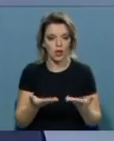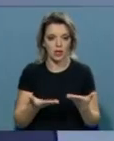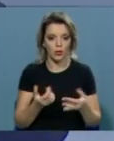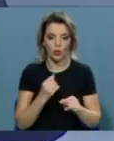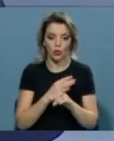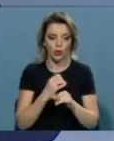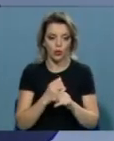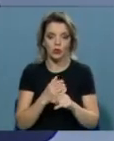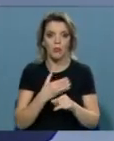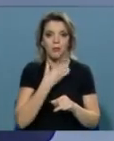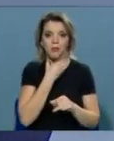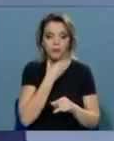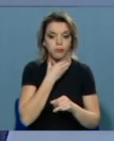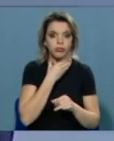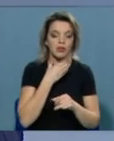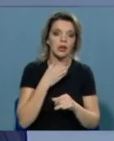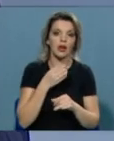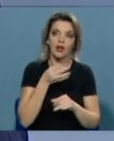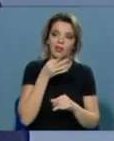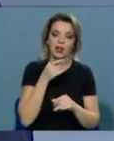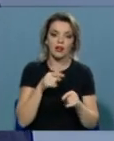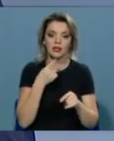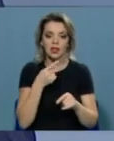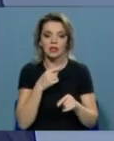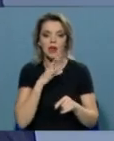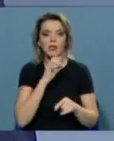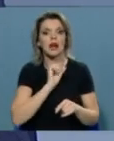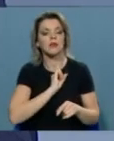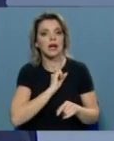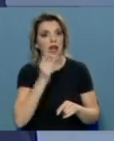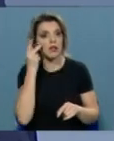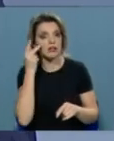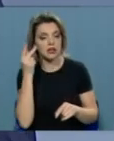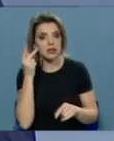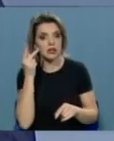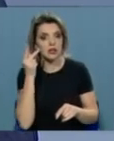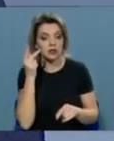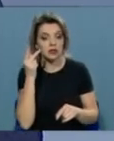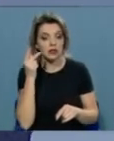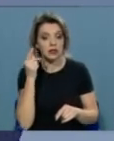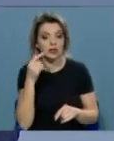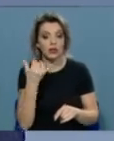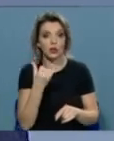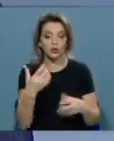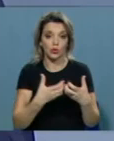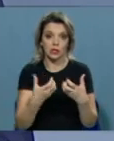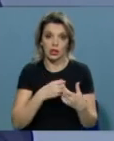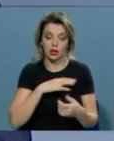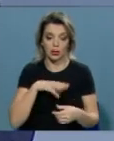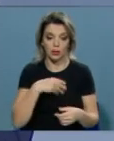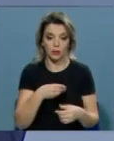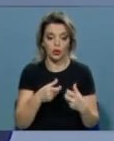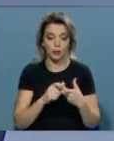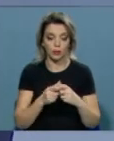outras crises aqui um que me falam da minha mãe que ainda vive a raça 2.de da segunda guerra mundial e dos grandes